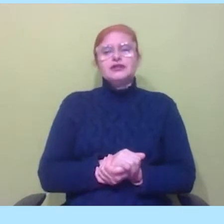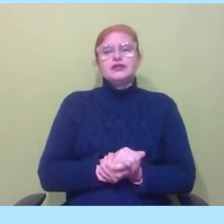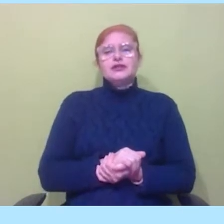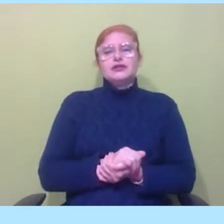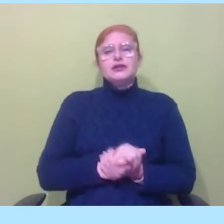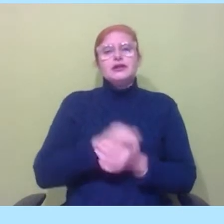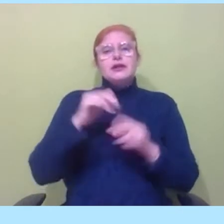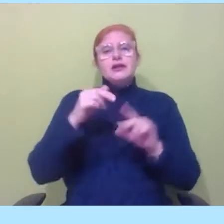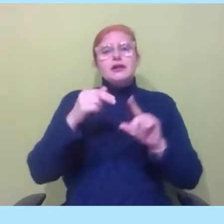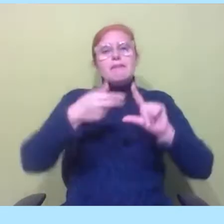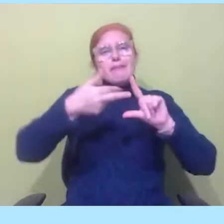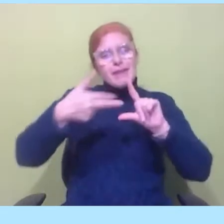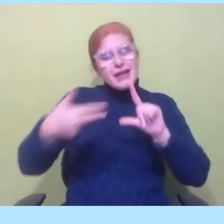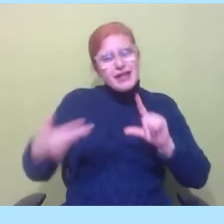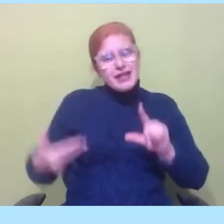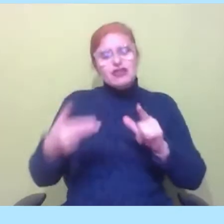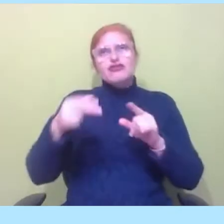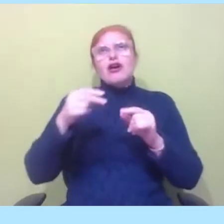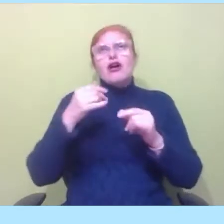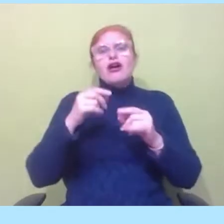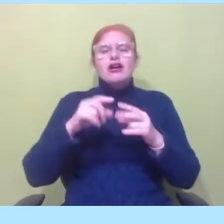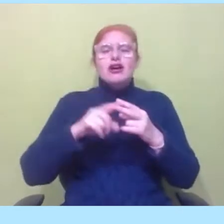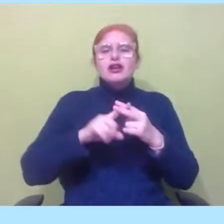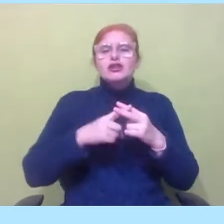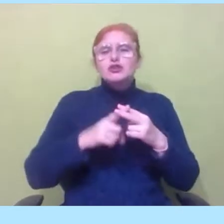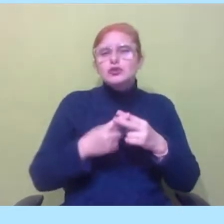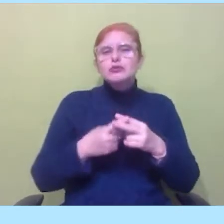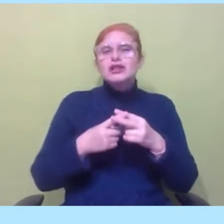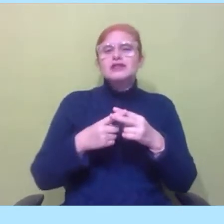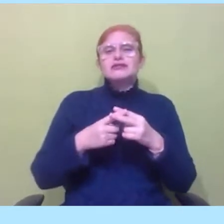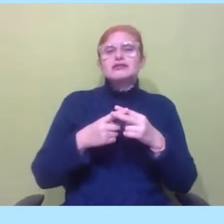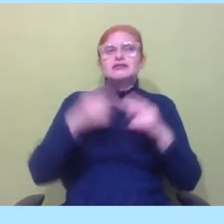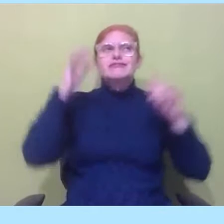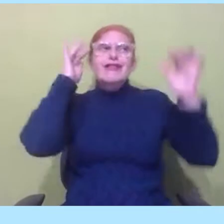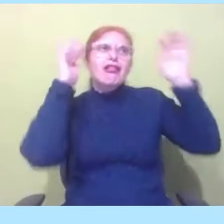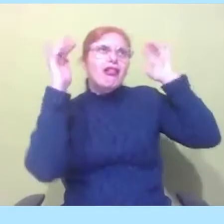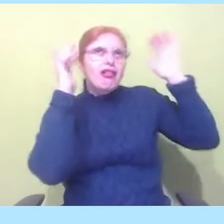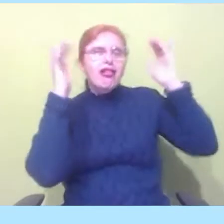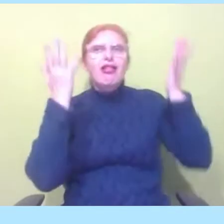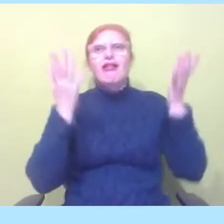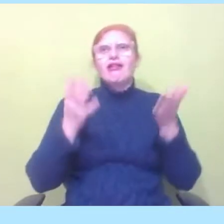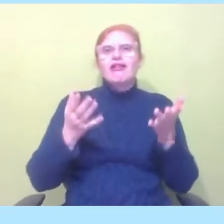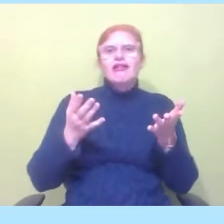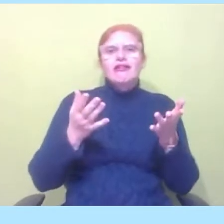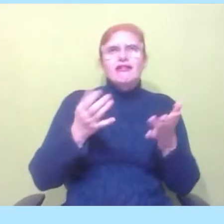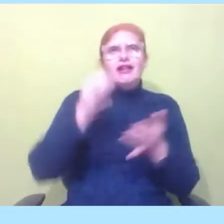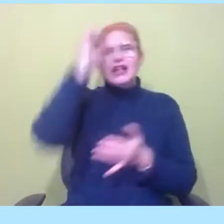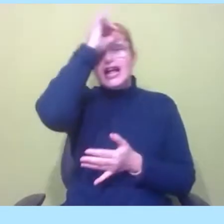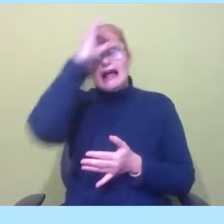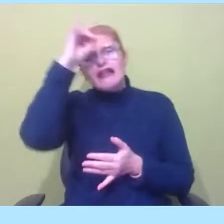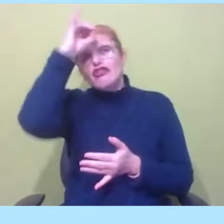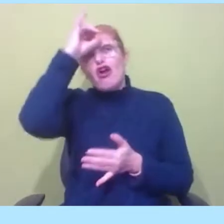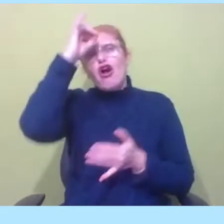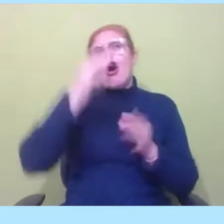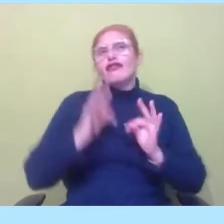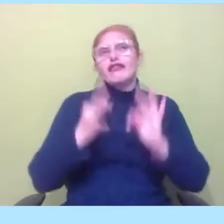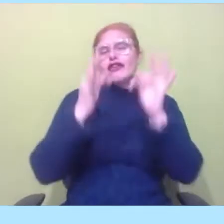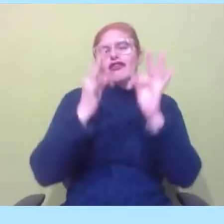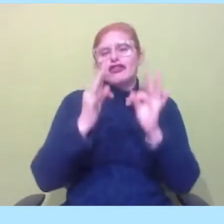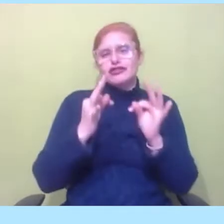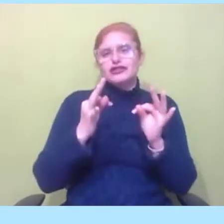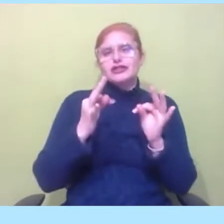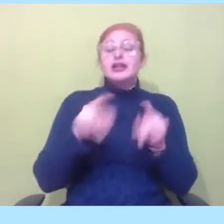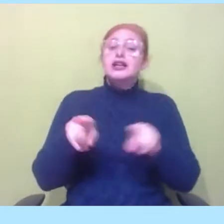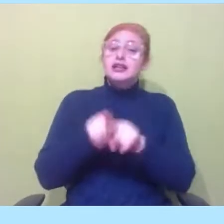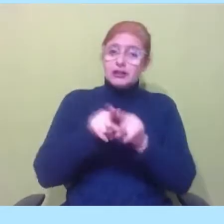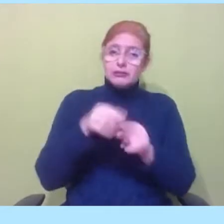um instrumento alienante, como uma tecnologia também da alienação e uma tecnologia da opressão.